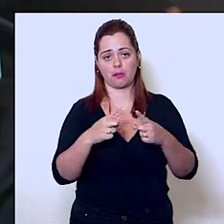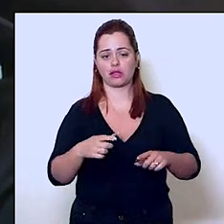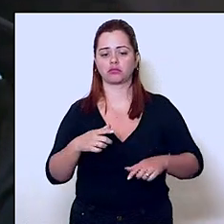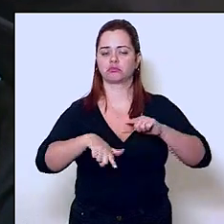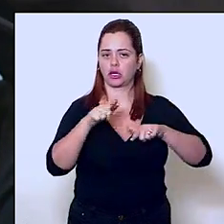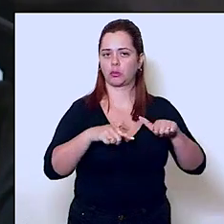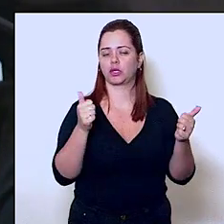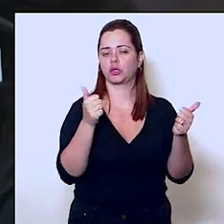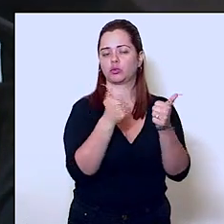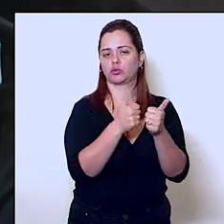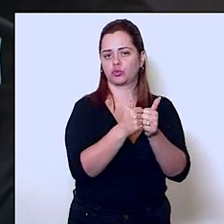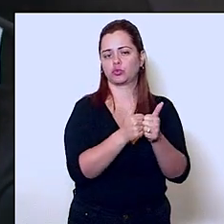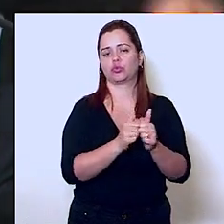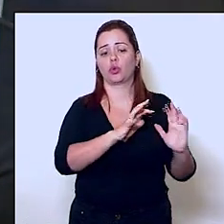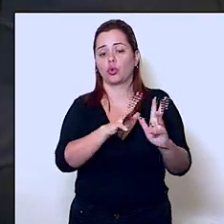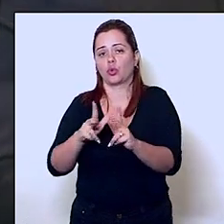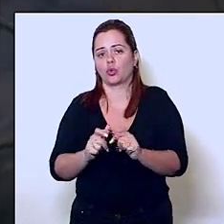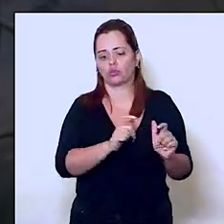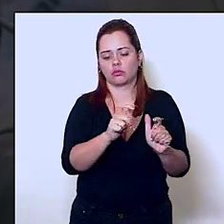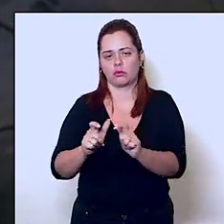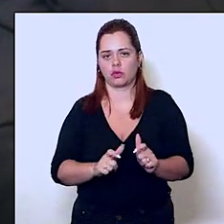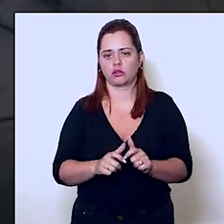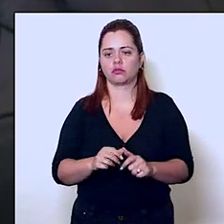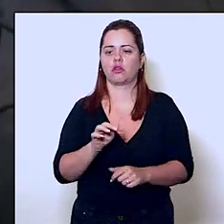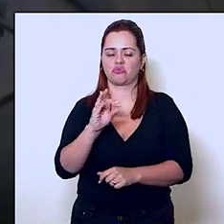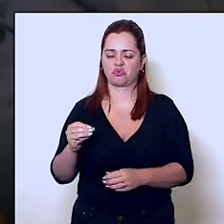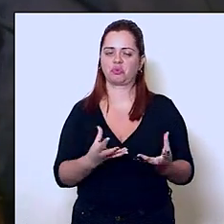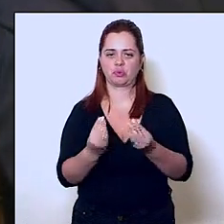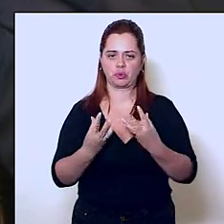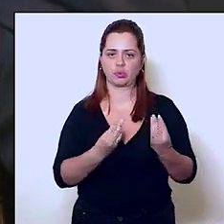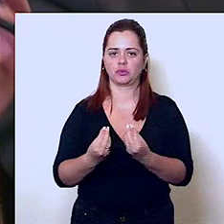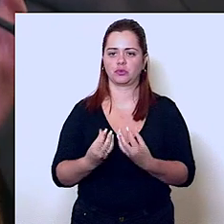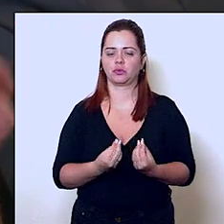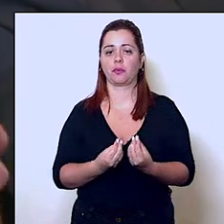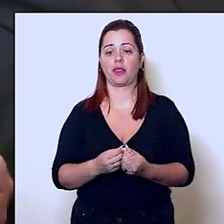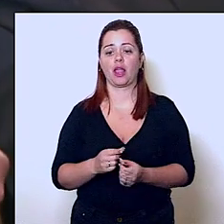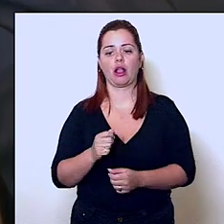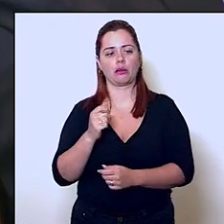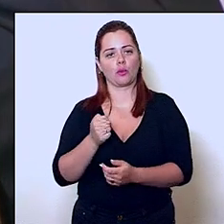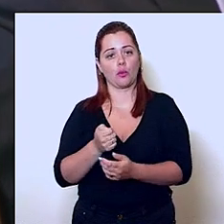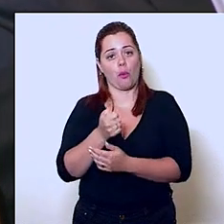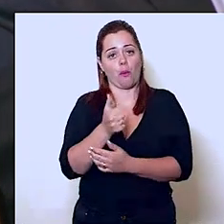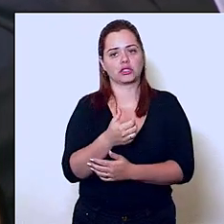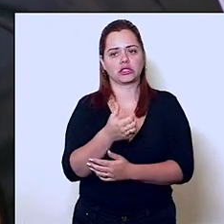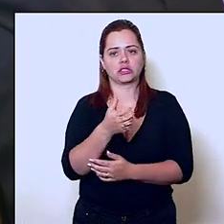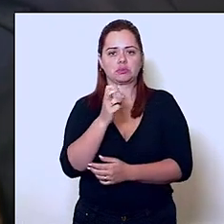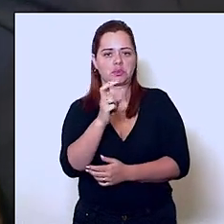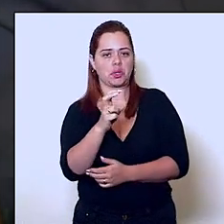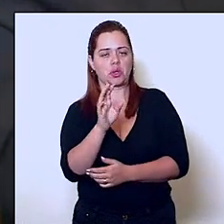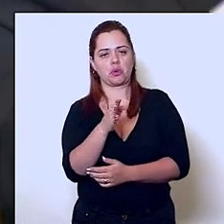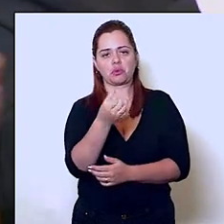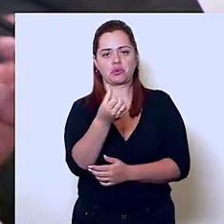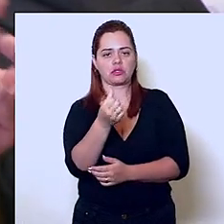aqueles momentos, né, e foram muitos, né, e com o embaixador Marcelo Jardim, quase 5, 6 anos em Brasília. Né, e